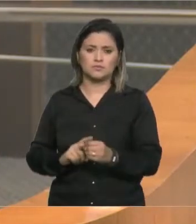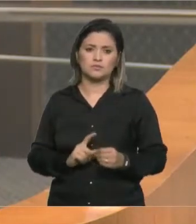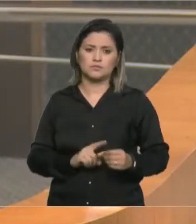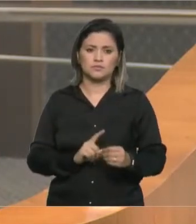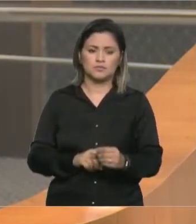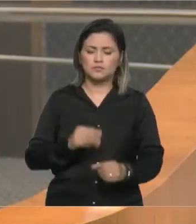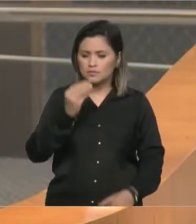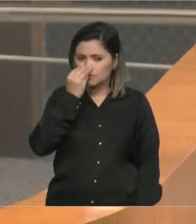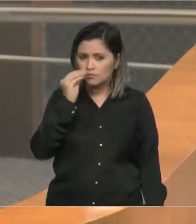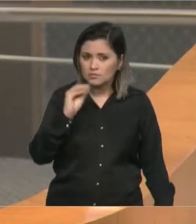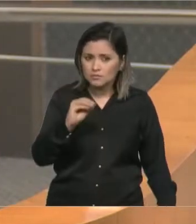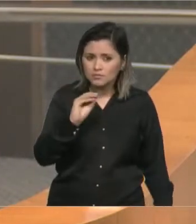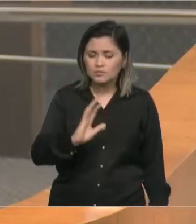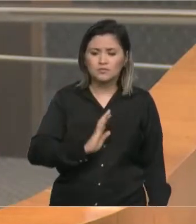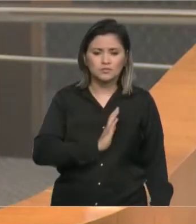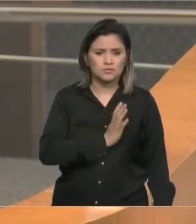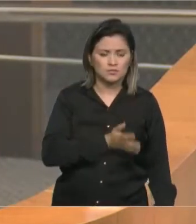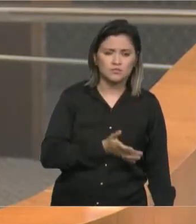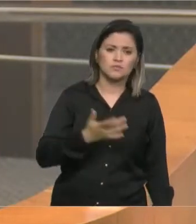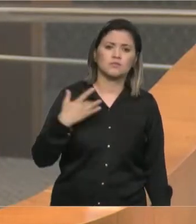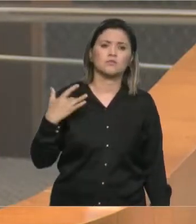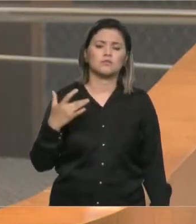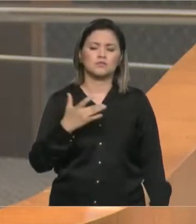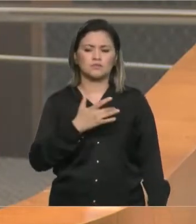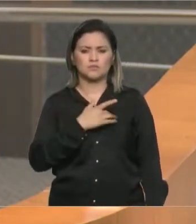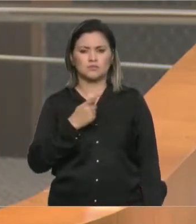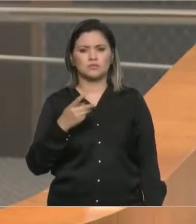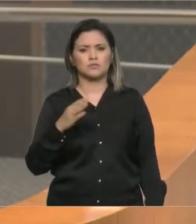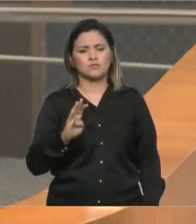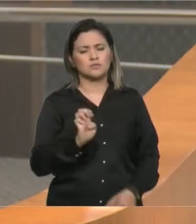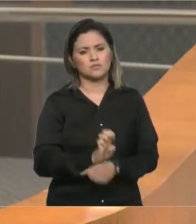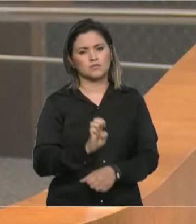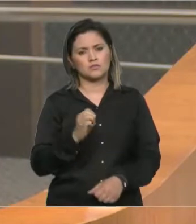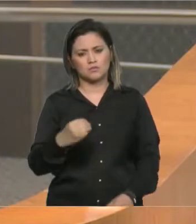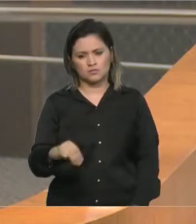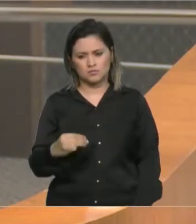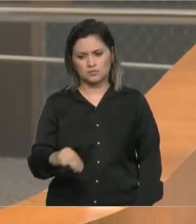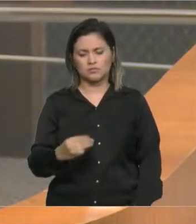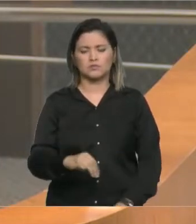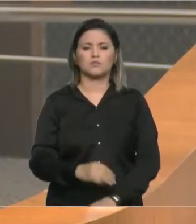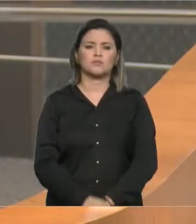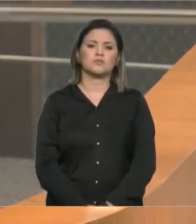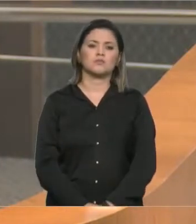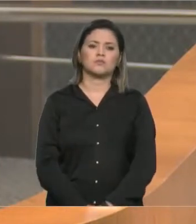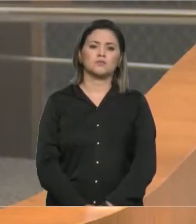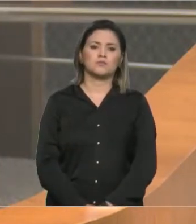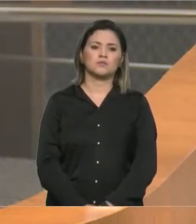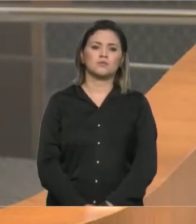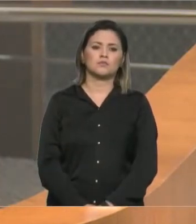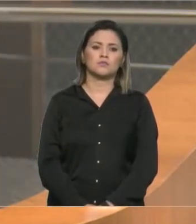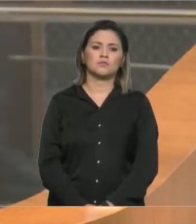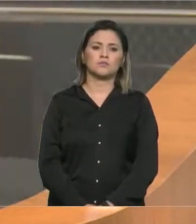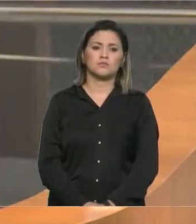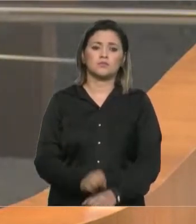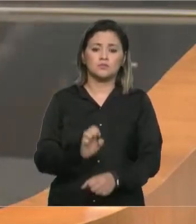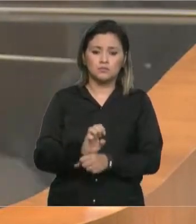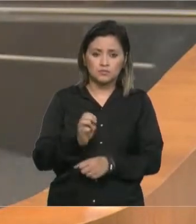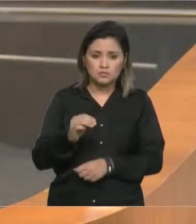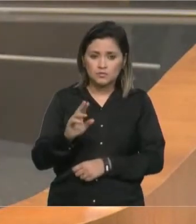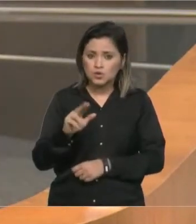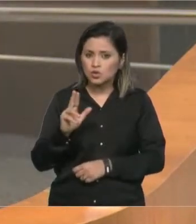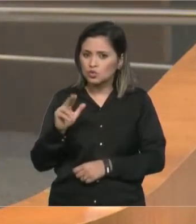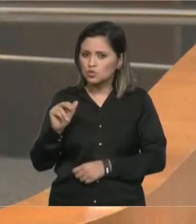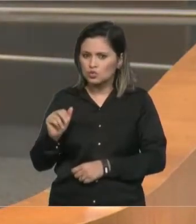verdadeiro absurdo com a saúde pública do Estado do Maranhão. Nunca o Estado do Maranhão passou por uma crise